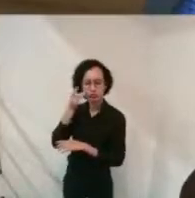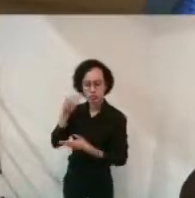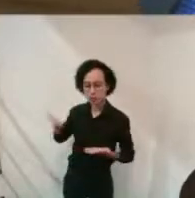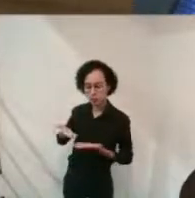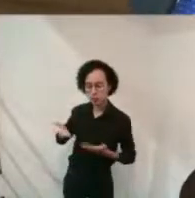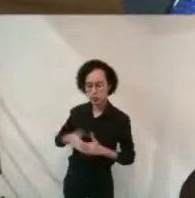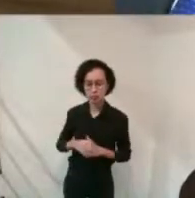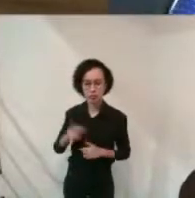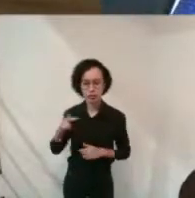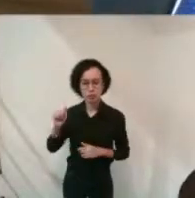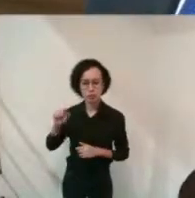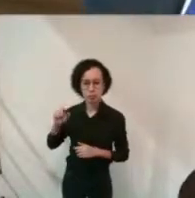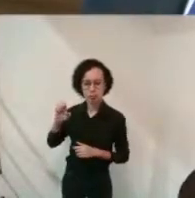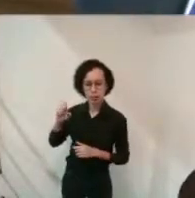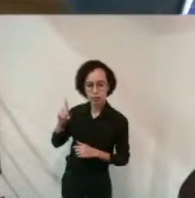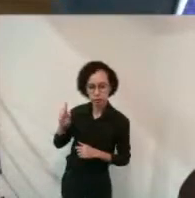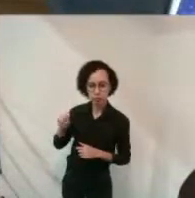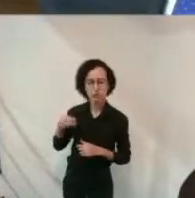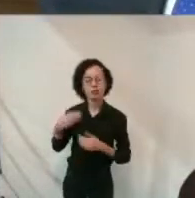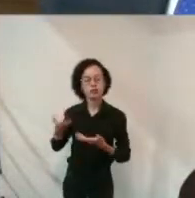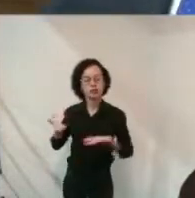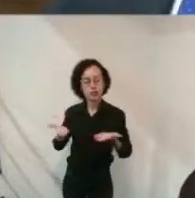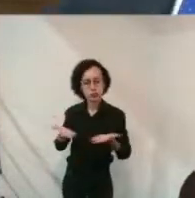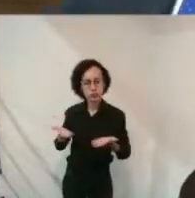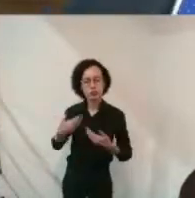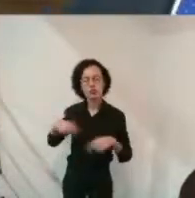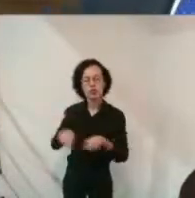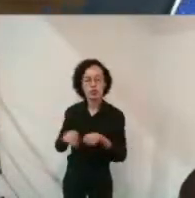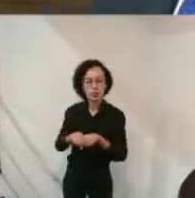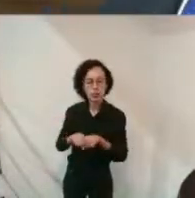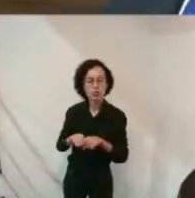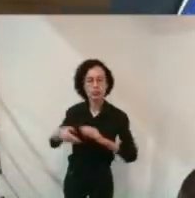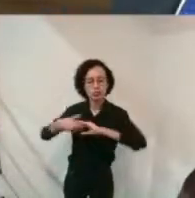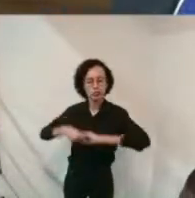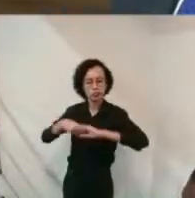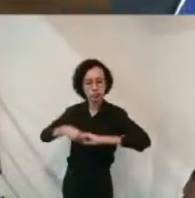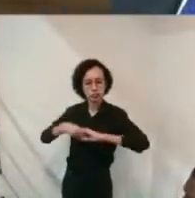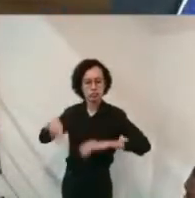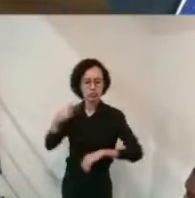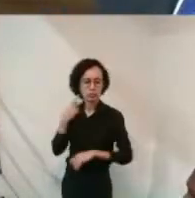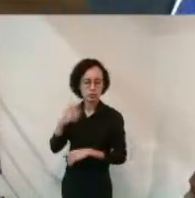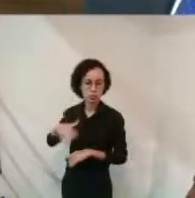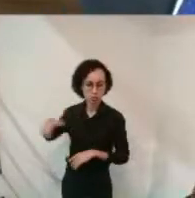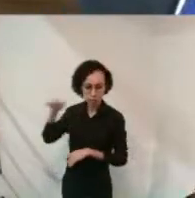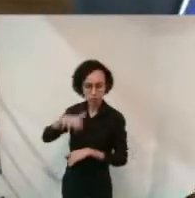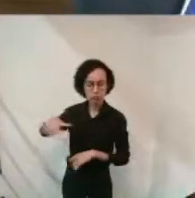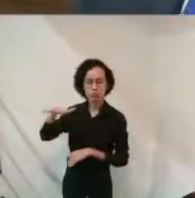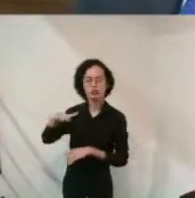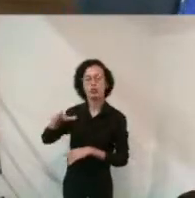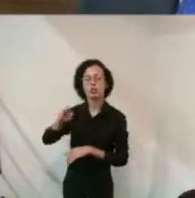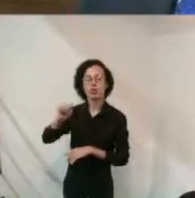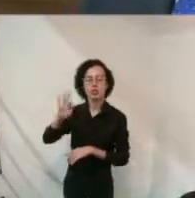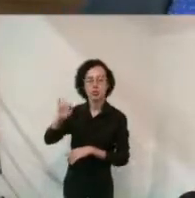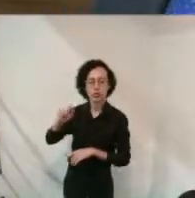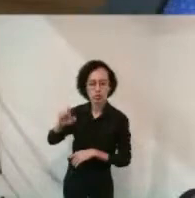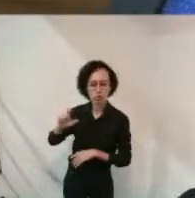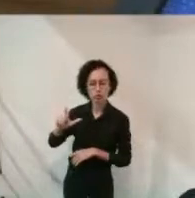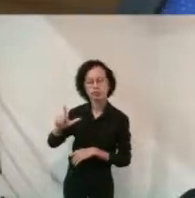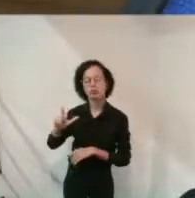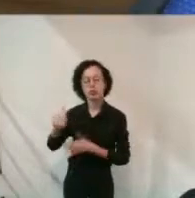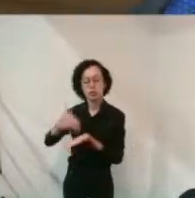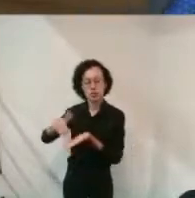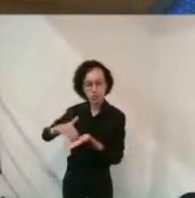aqui, doutor Pedro. Quero também cumprimentar o procurador Rafael Dias Marques, procurador do Trabalho, secretário de